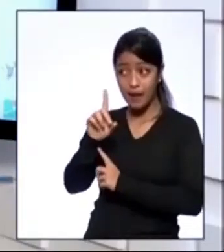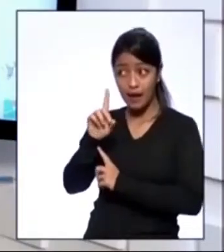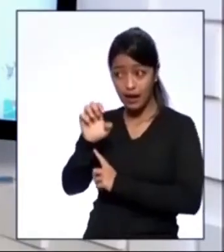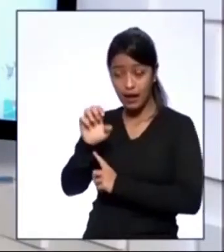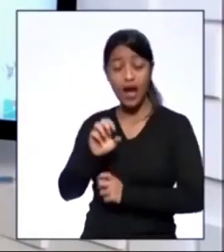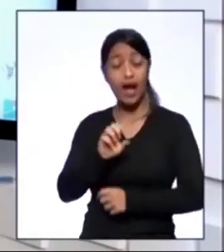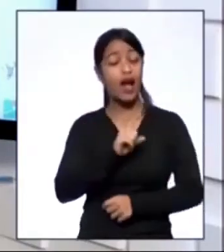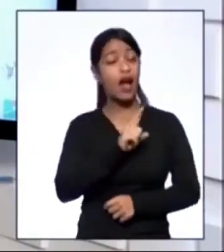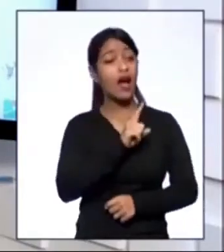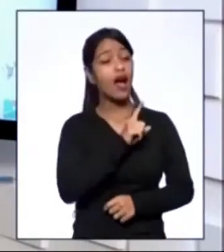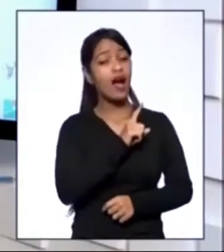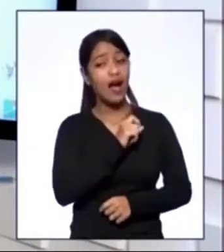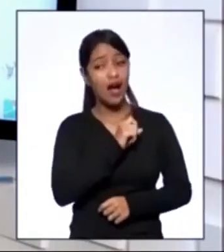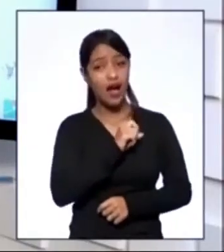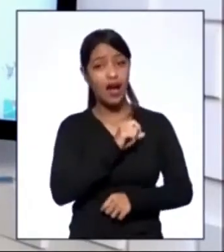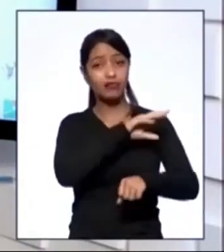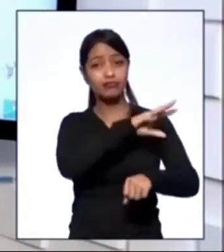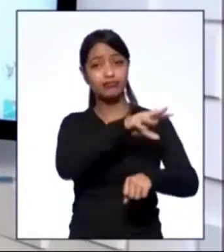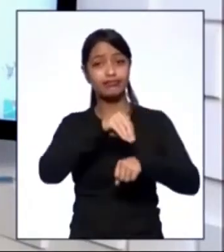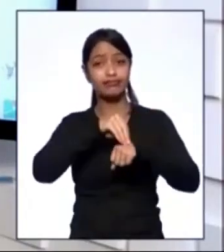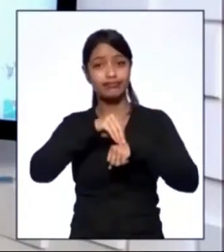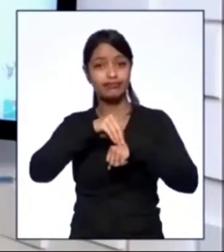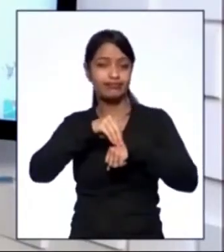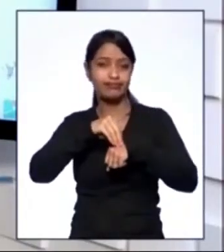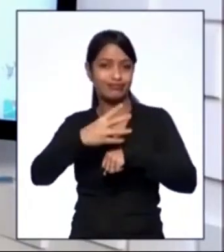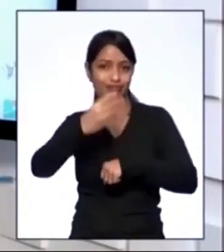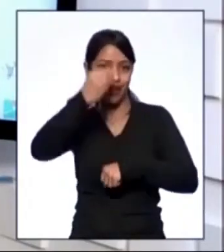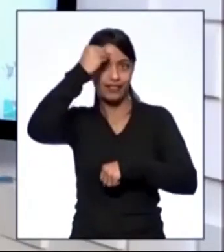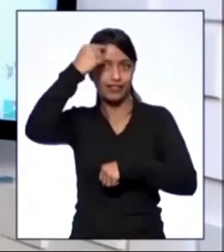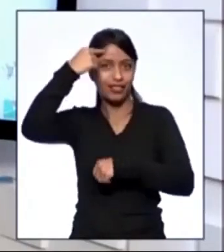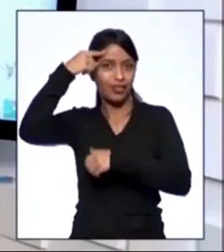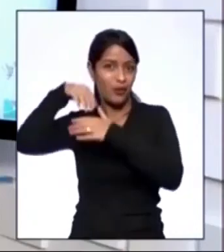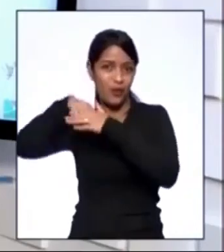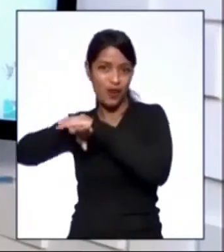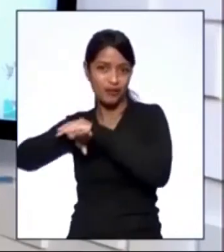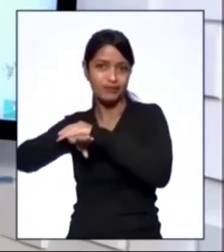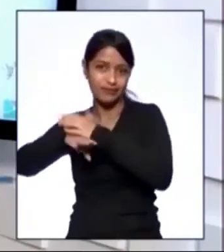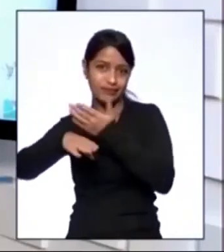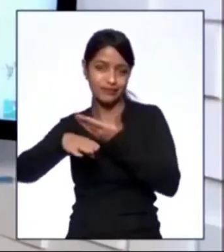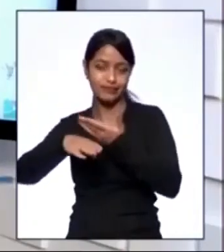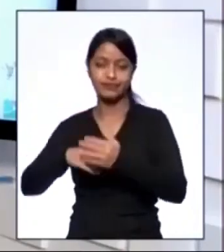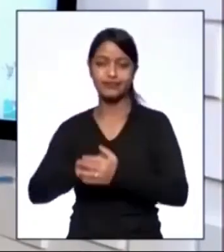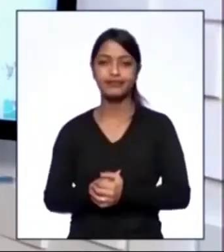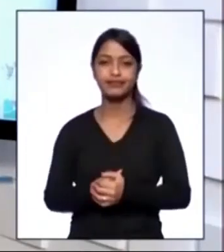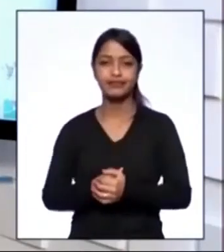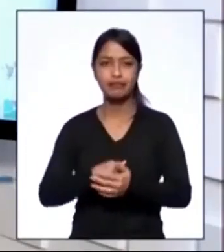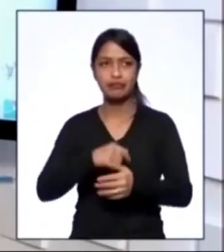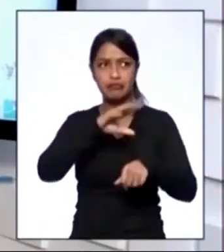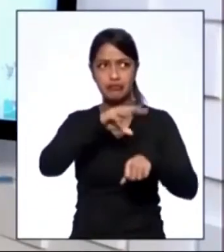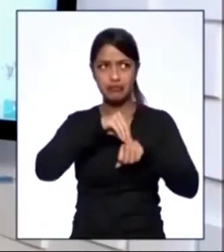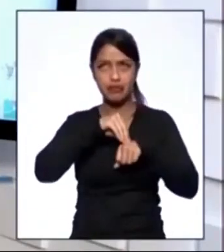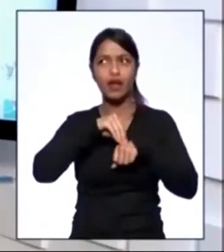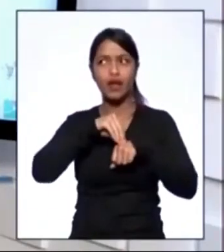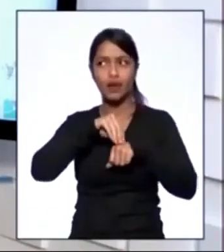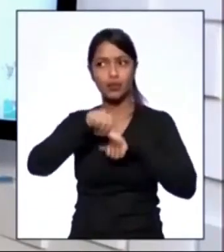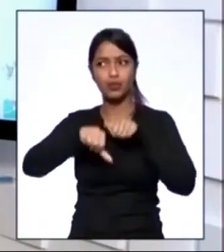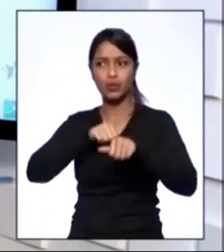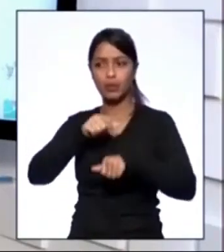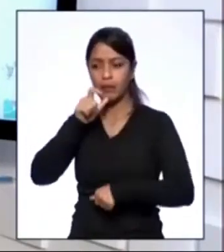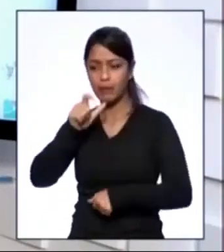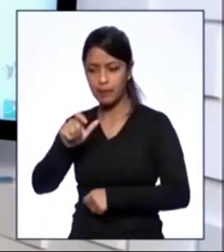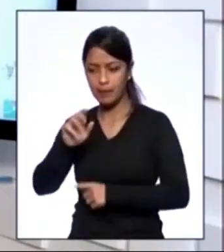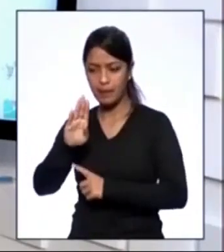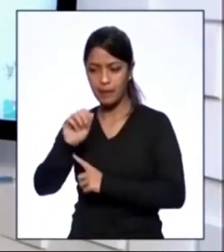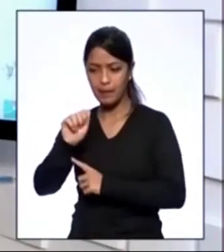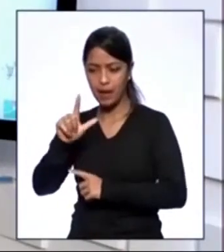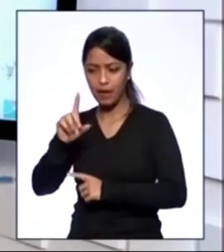aí essa pessoa guarda essa informação para dentro, né, daquele universo dela de coisas que pode ou não pode. E ela vai passar a falar balde. Só que tem um detalhe,